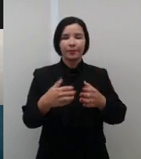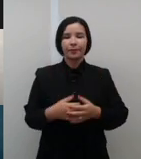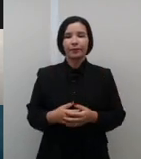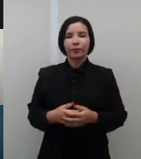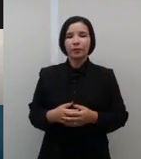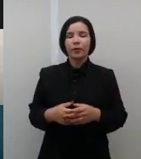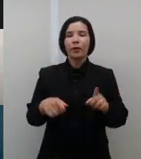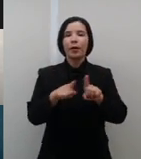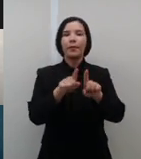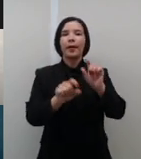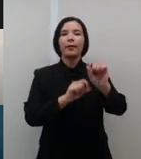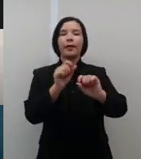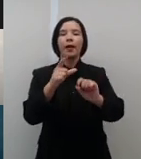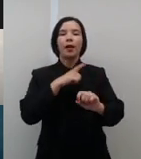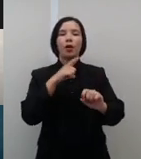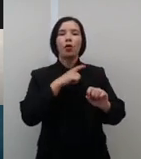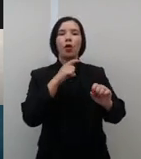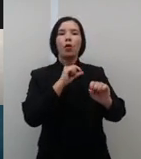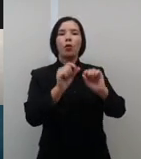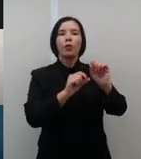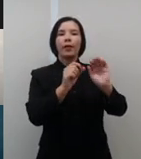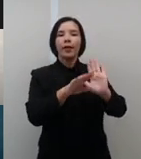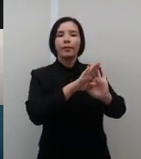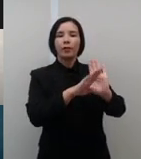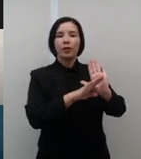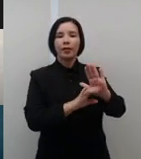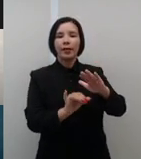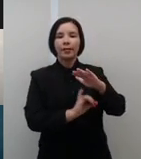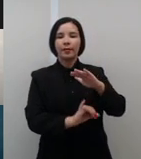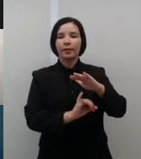RESP 1655141.